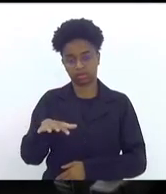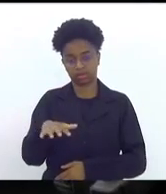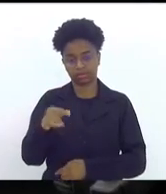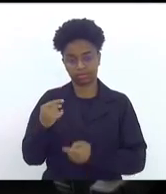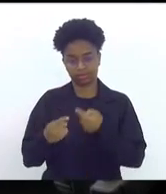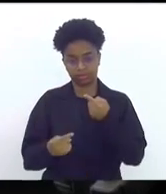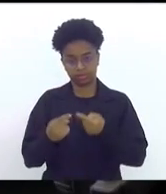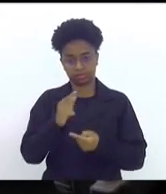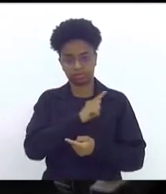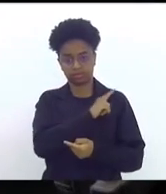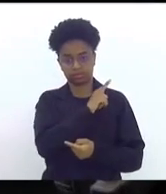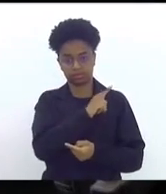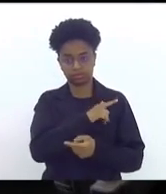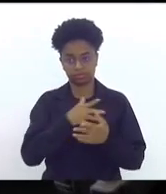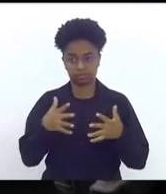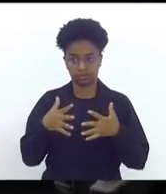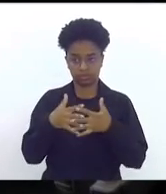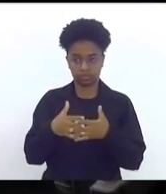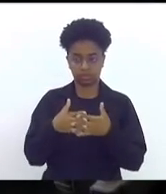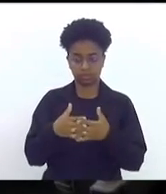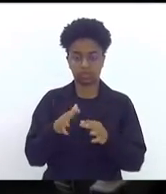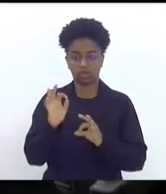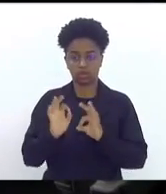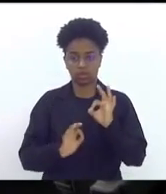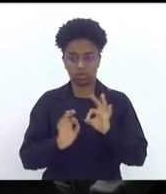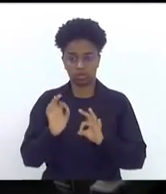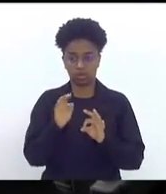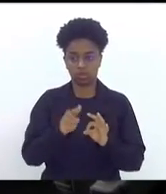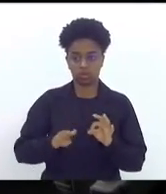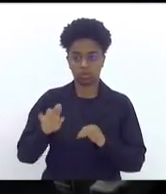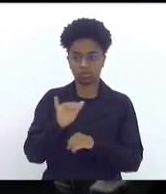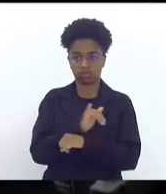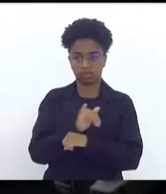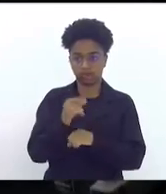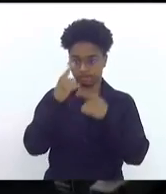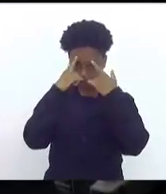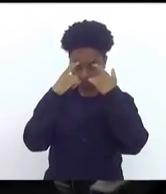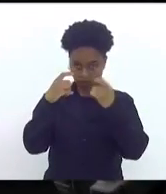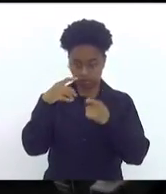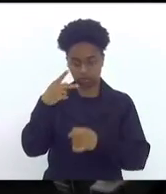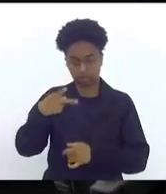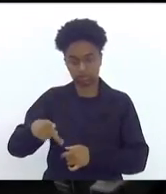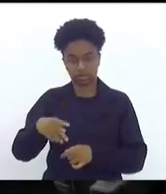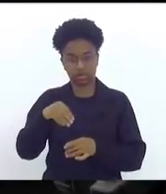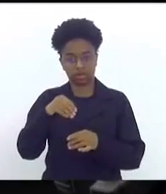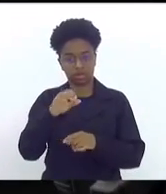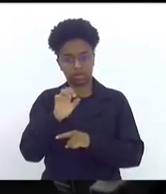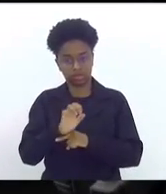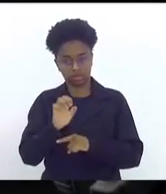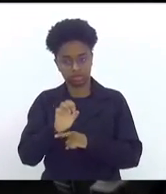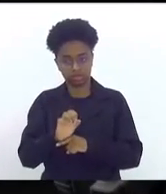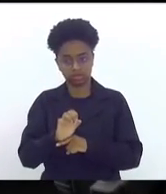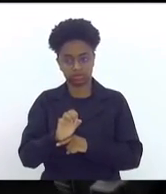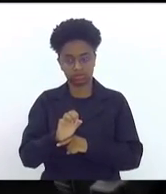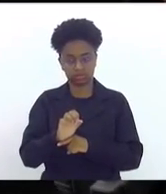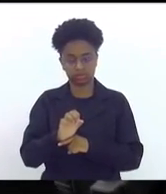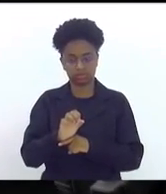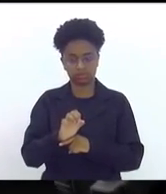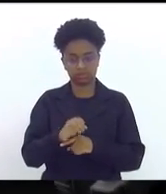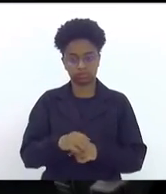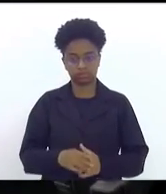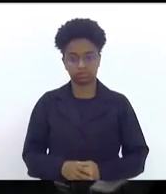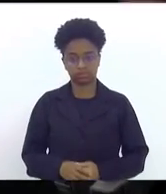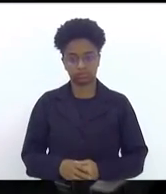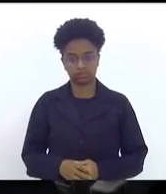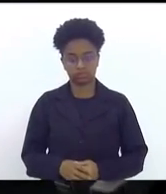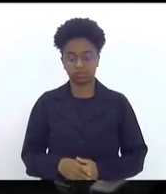política de gestão de conflitos que organiza o uso dos instrumentos violentos do Estado, a política criminal organiza o uso dos instrumentos violentos do